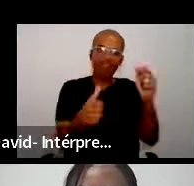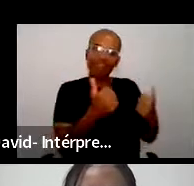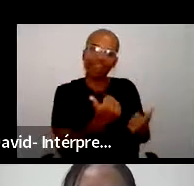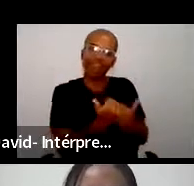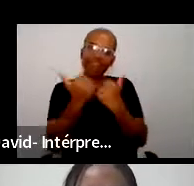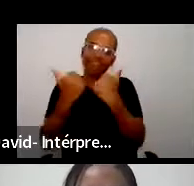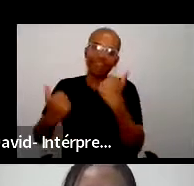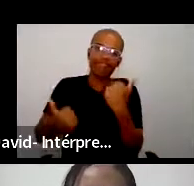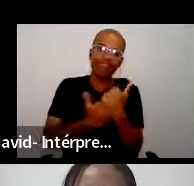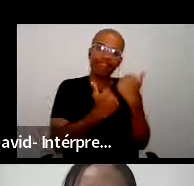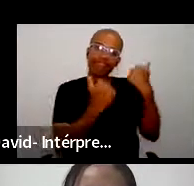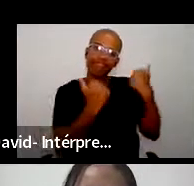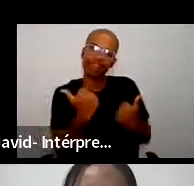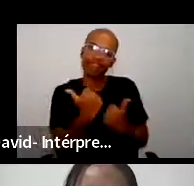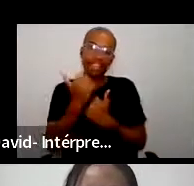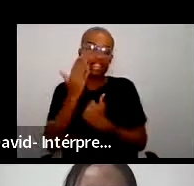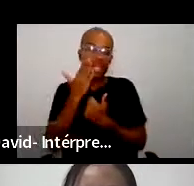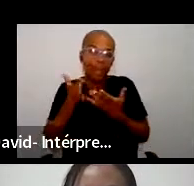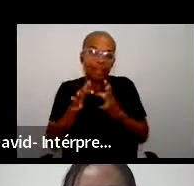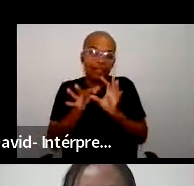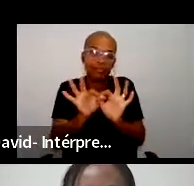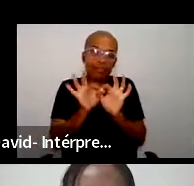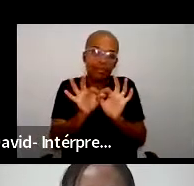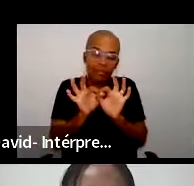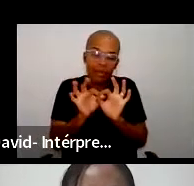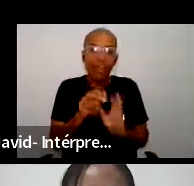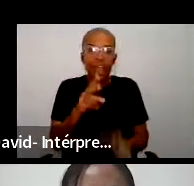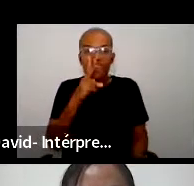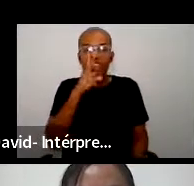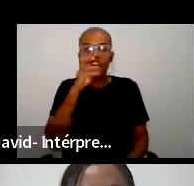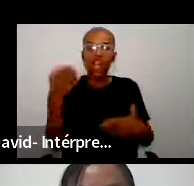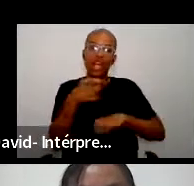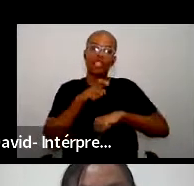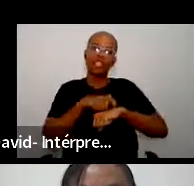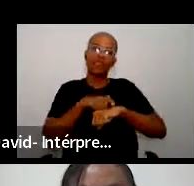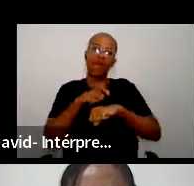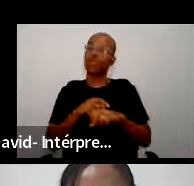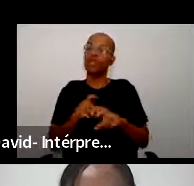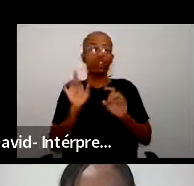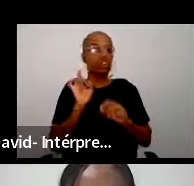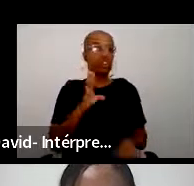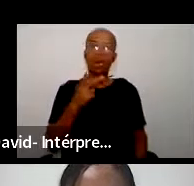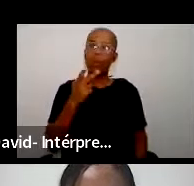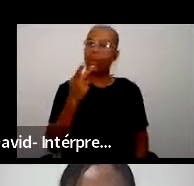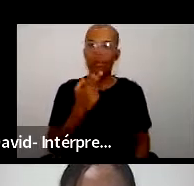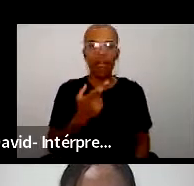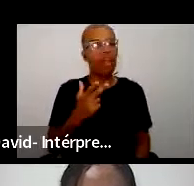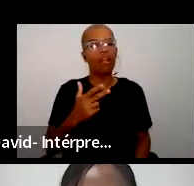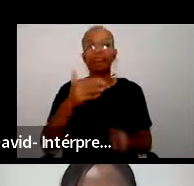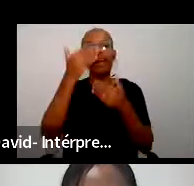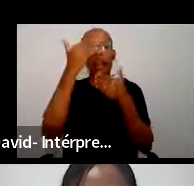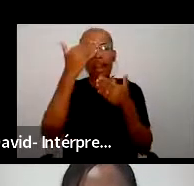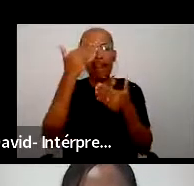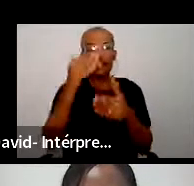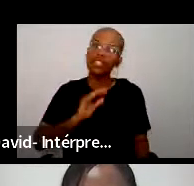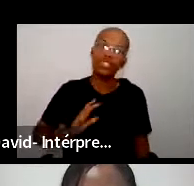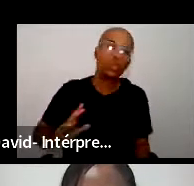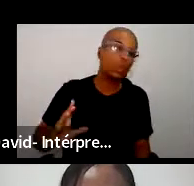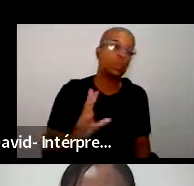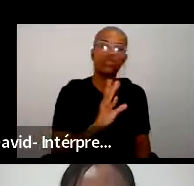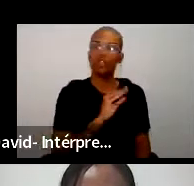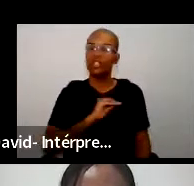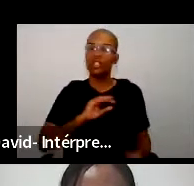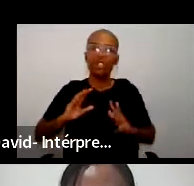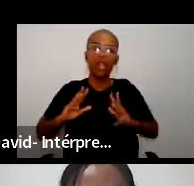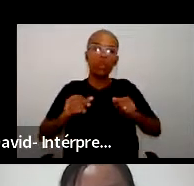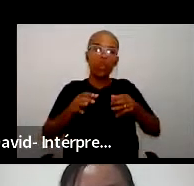é muito forte nesse momento que nós estamos vivendo. Então só queria deixar um agradecimento a todo mundo, né, ao grupo todo